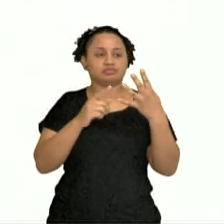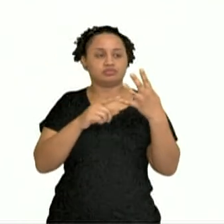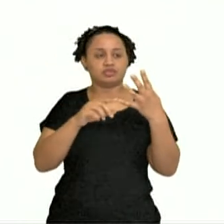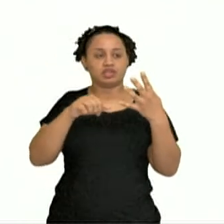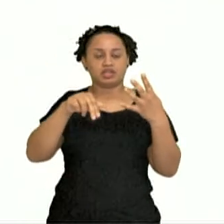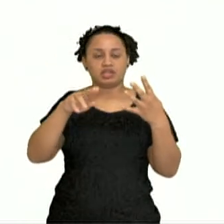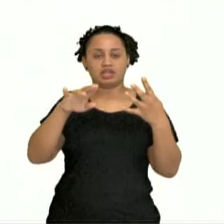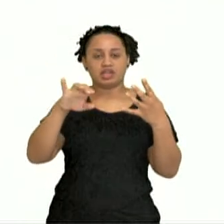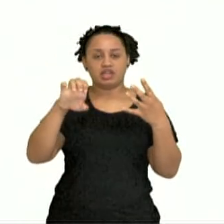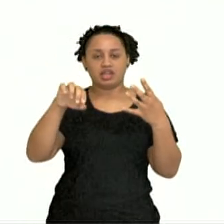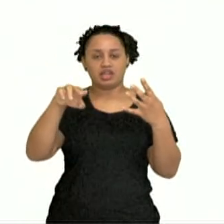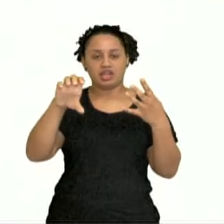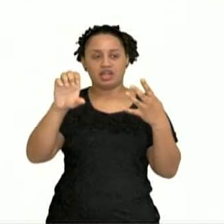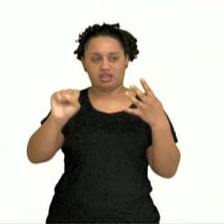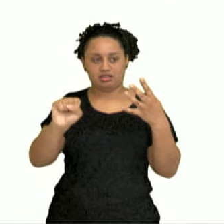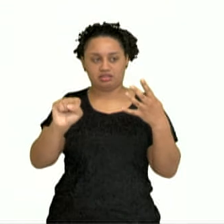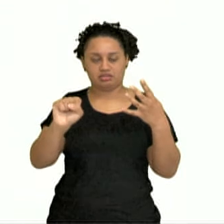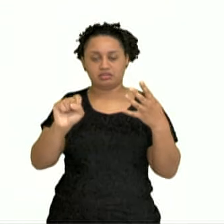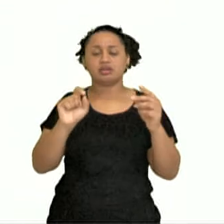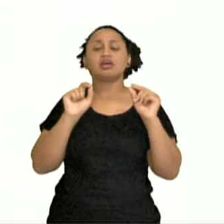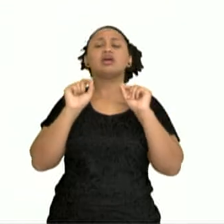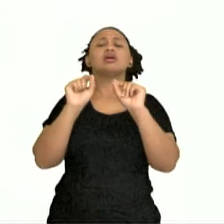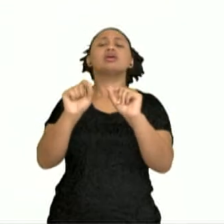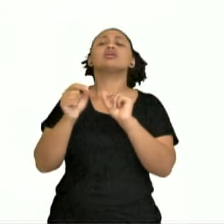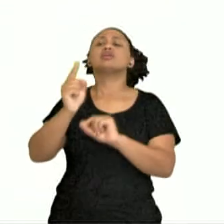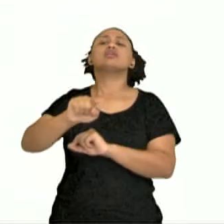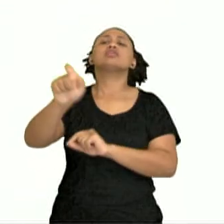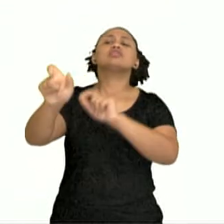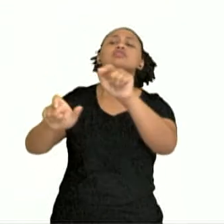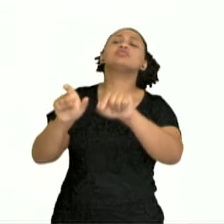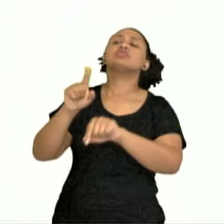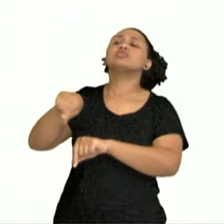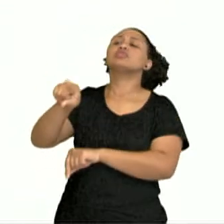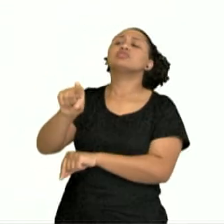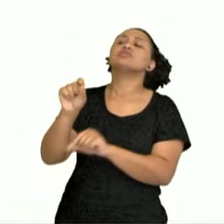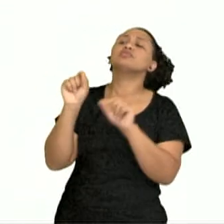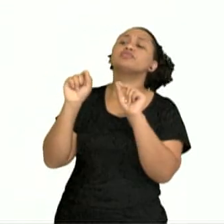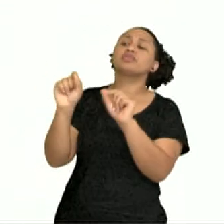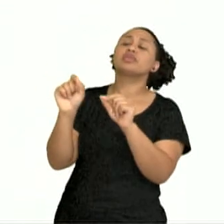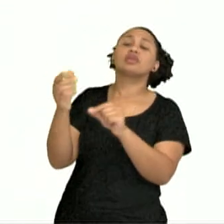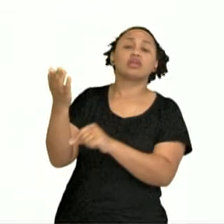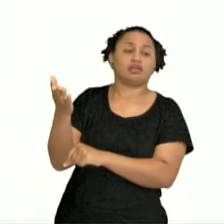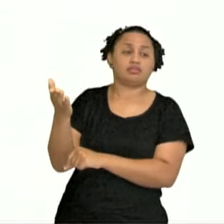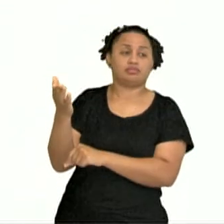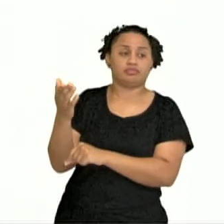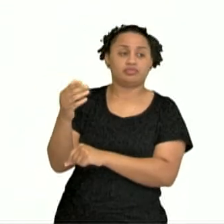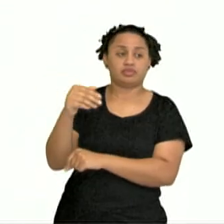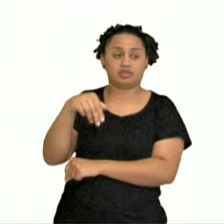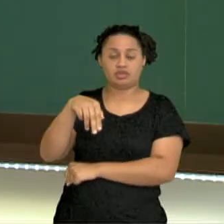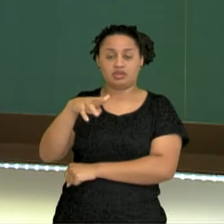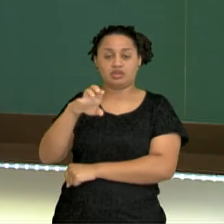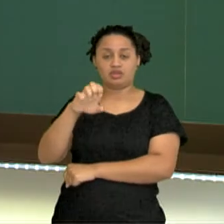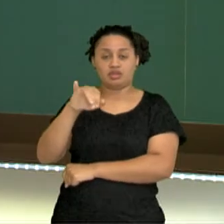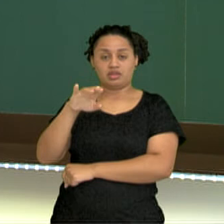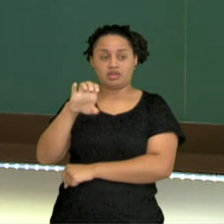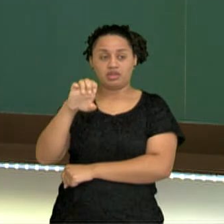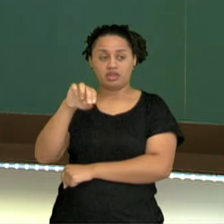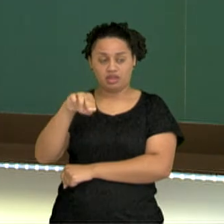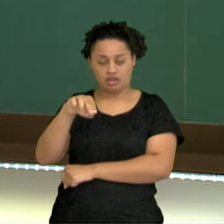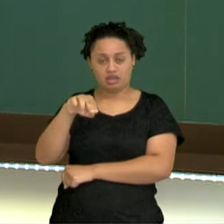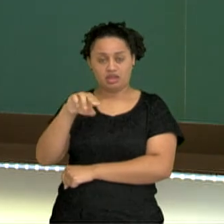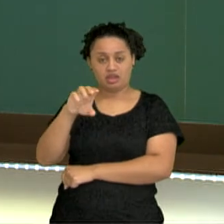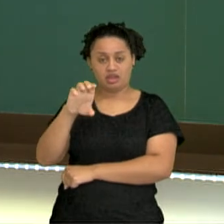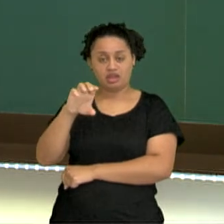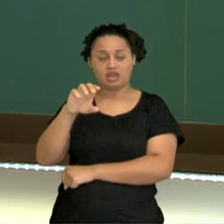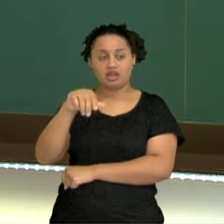Quiénes são estas pessoas? Quem são essas pessoas? Aqui o verbo quien também tem o plural, né? Em português não acontece